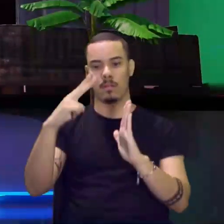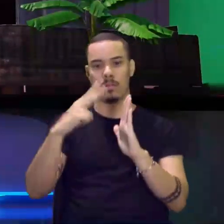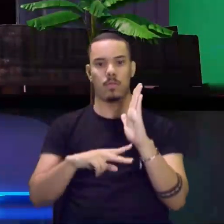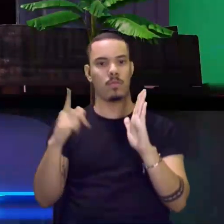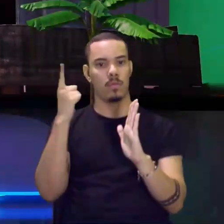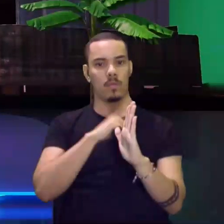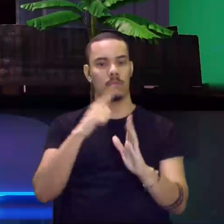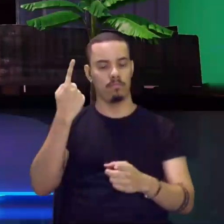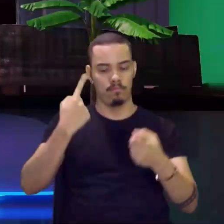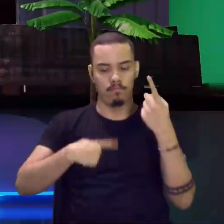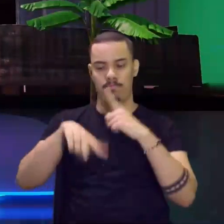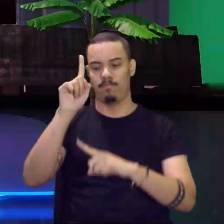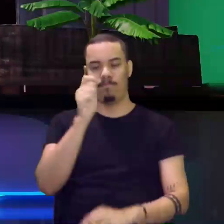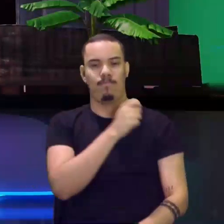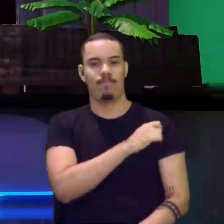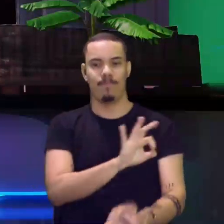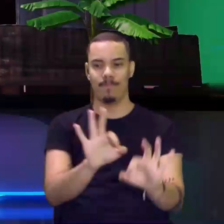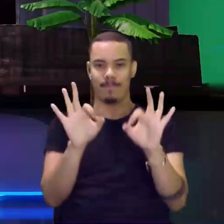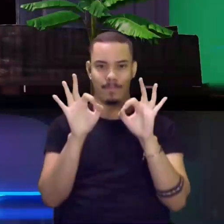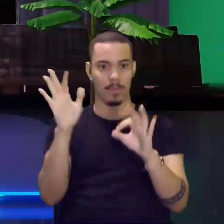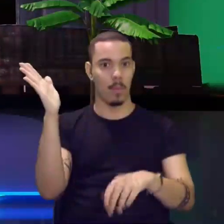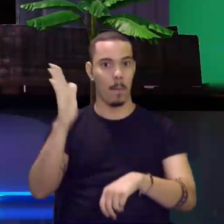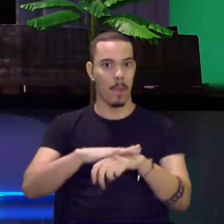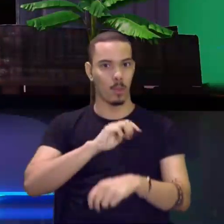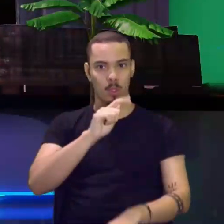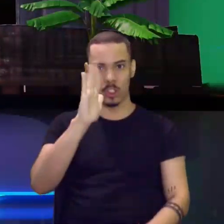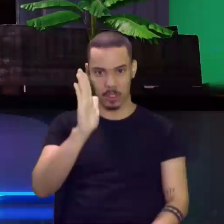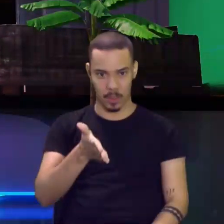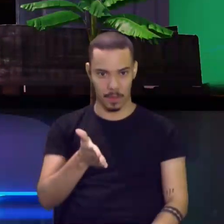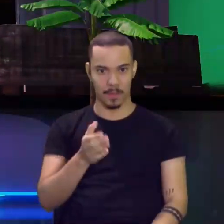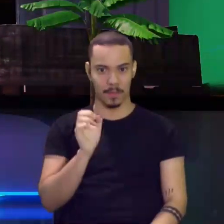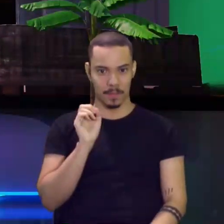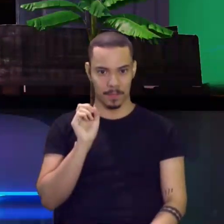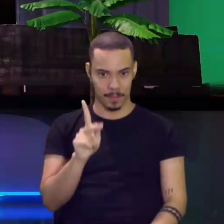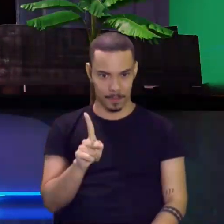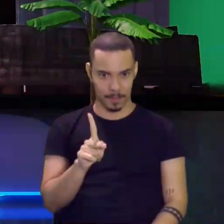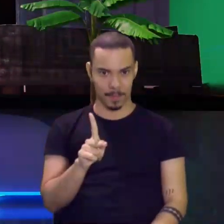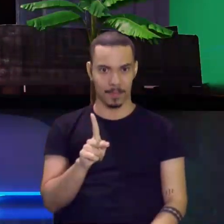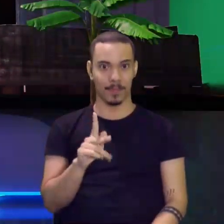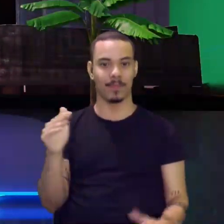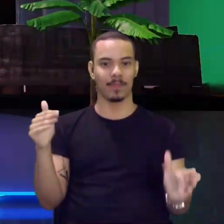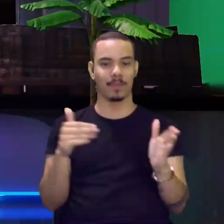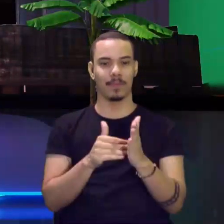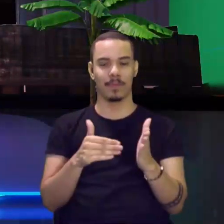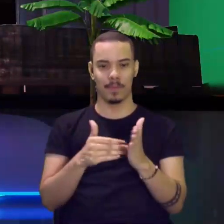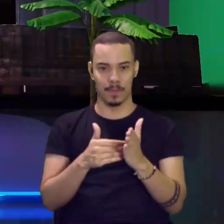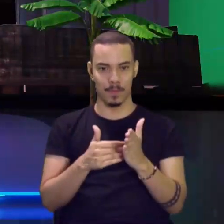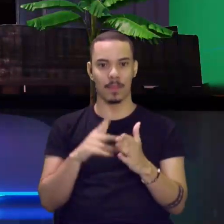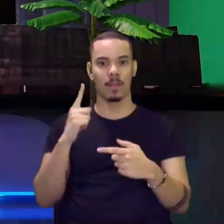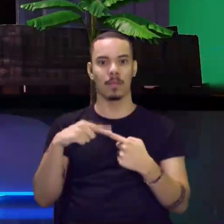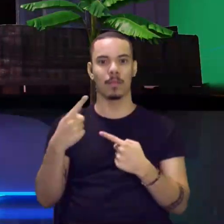cada vez um aluno mais top, mais do que você já é. Beleza? É isso então, aí. Ficamos por aqui.